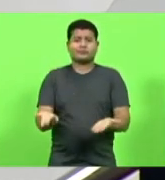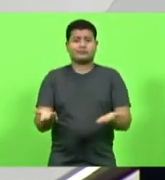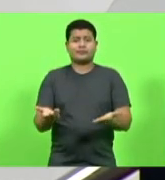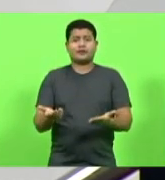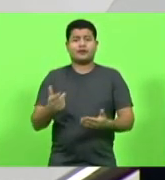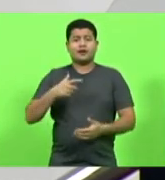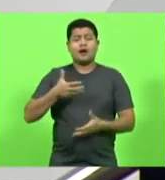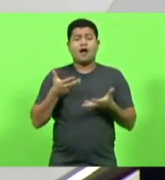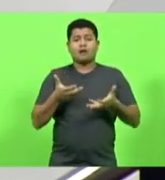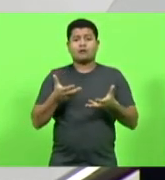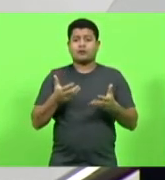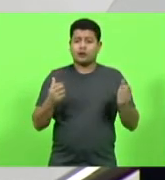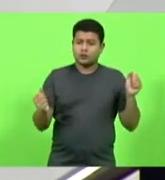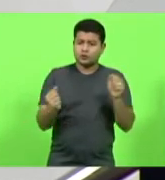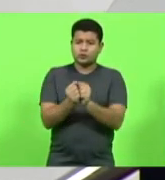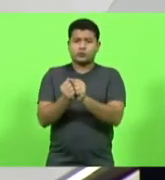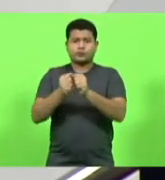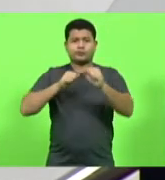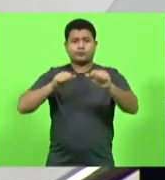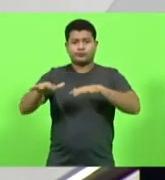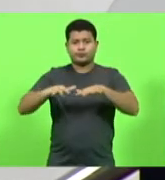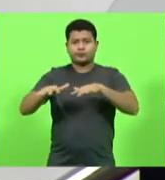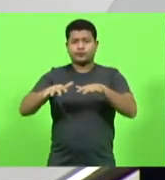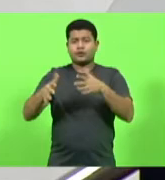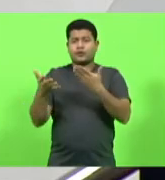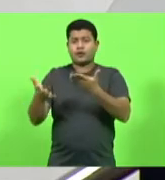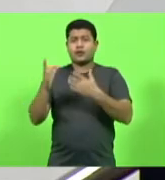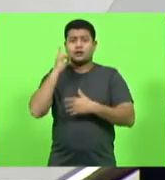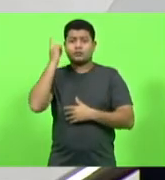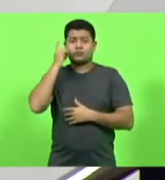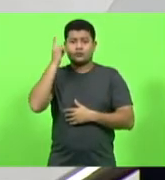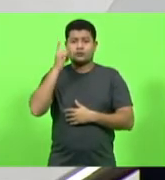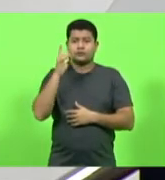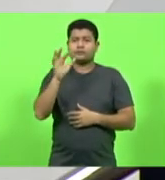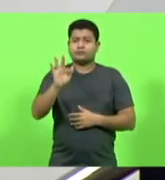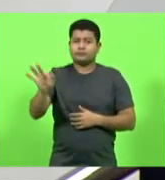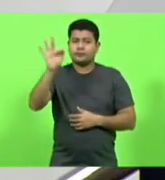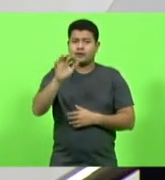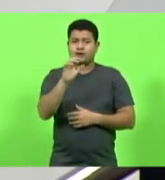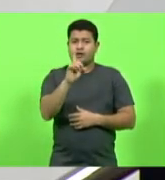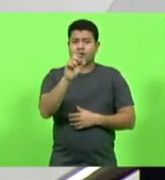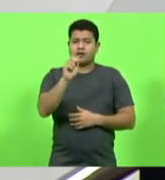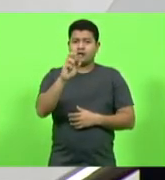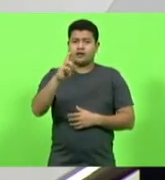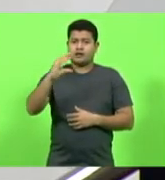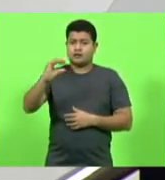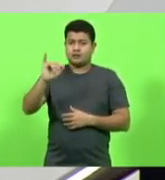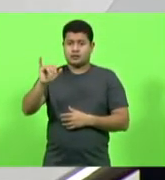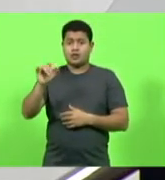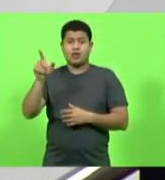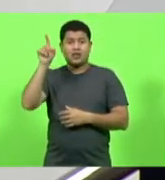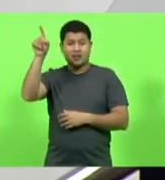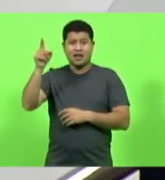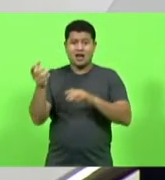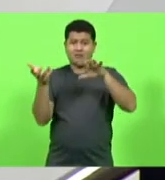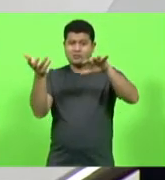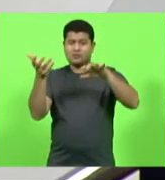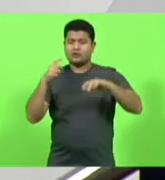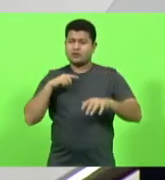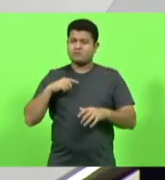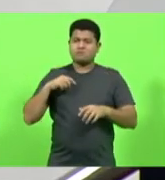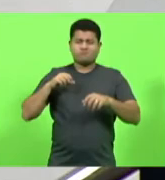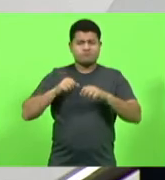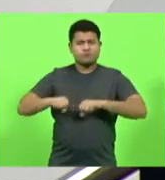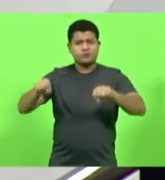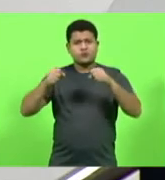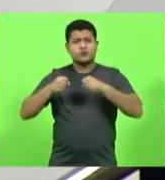associar a esse movimento que o deputado federal Darcy de Matos está fazendo lá em Brasília, tomara que tenha eco, né? E que o nosso